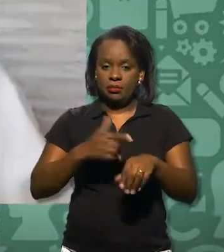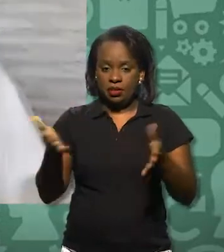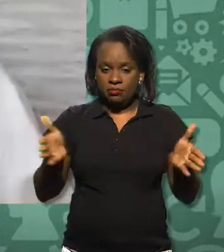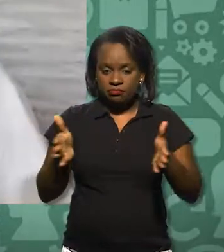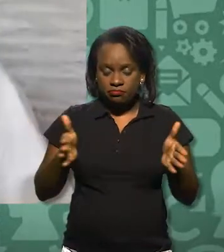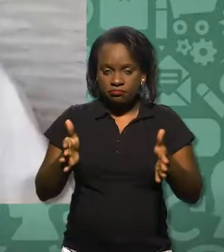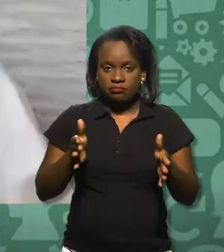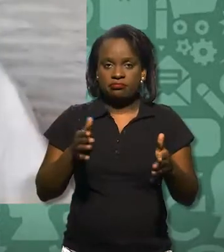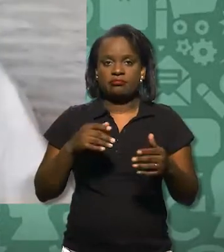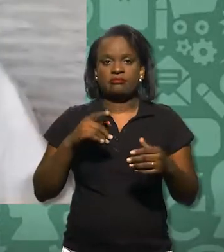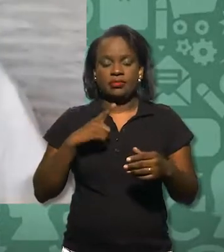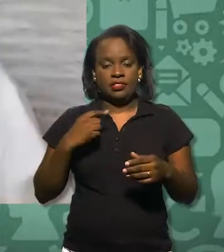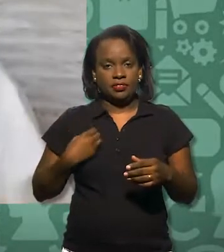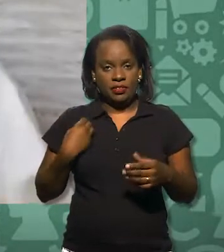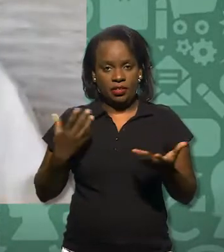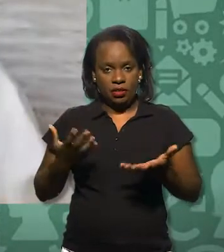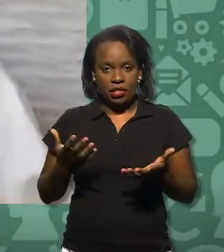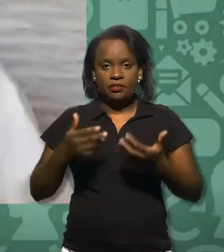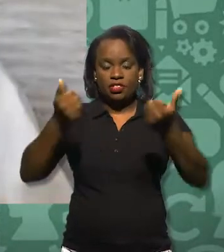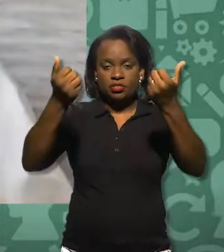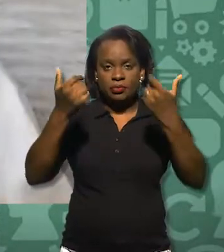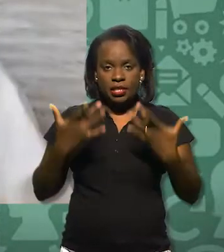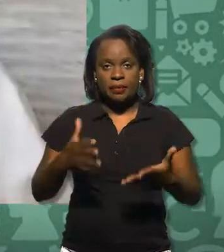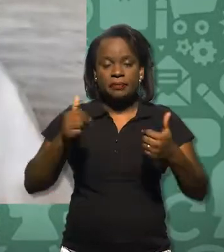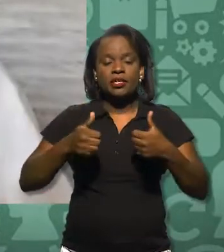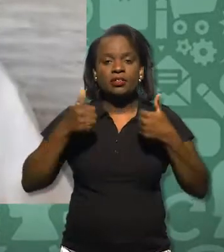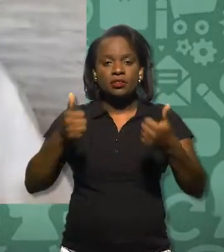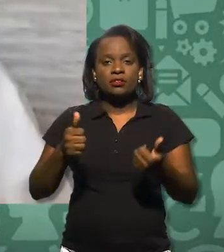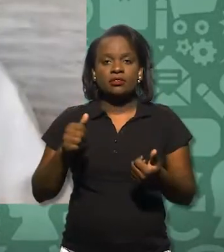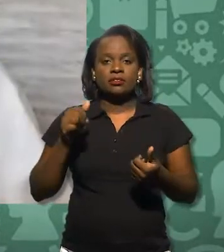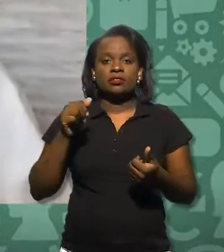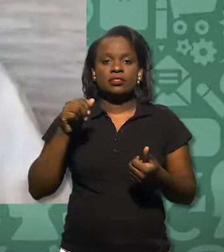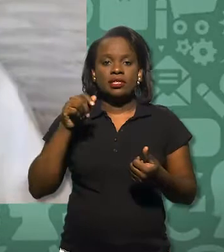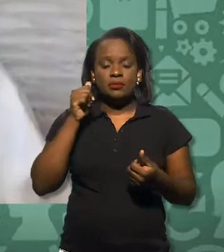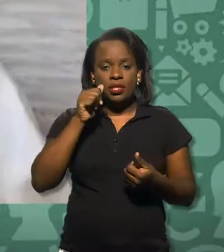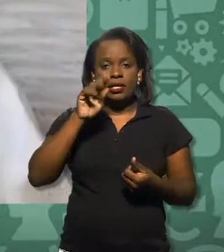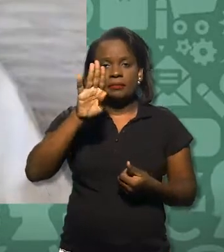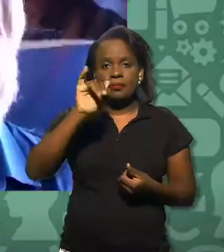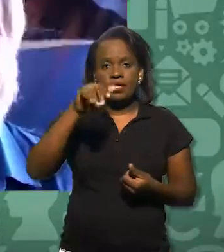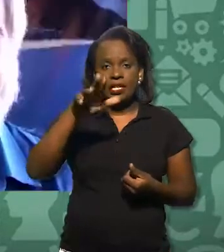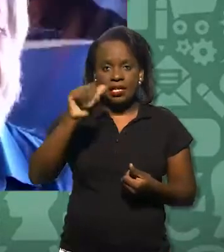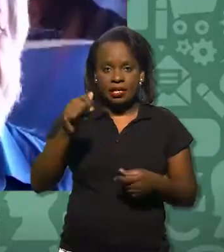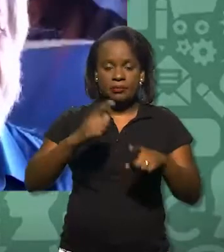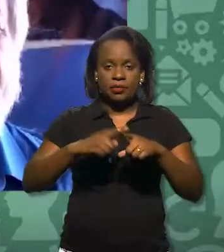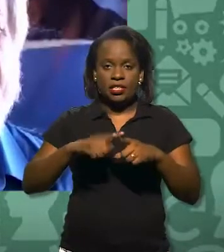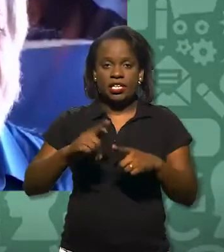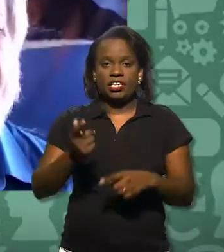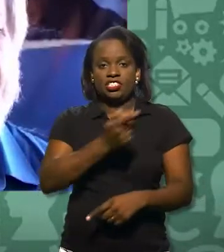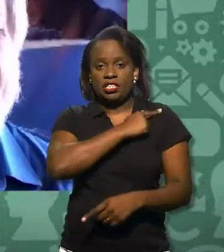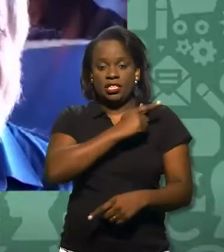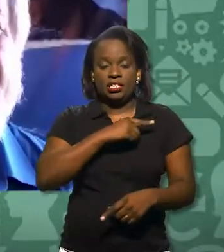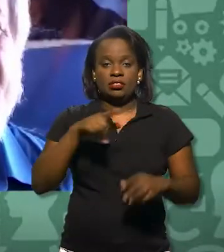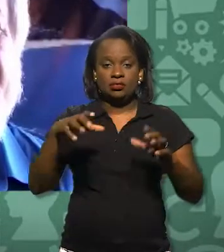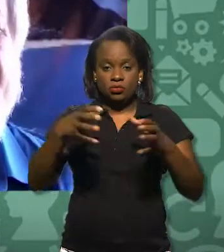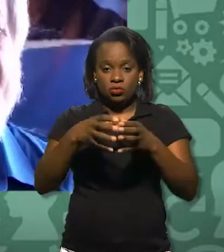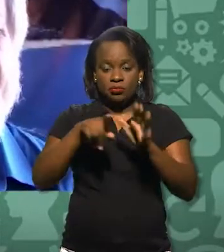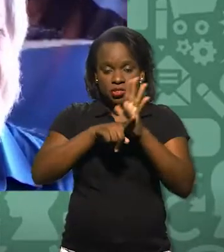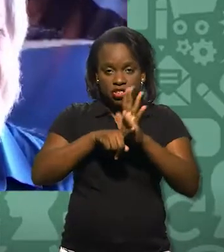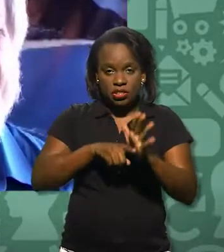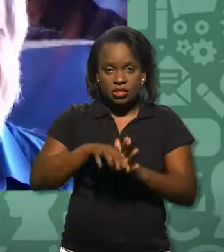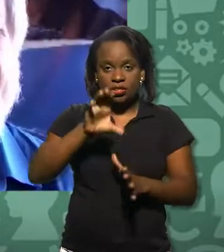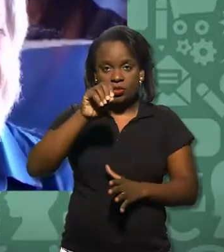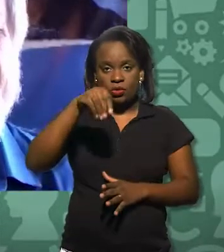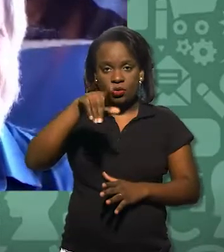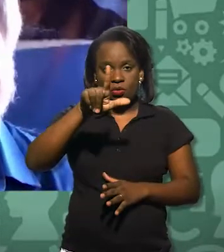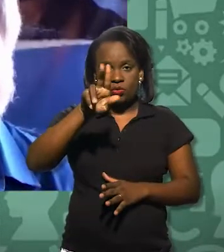nesse período, nesse momento que a gente está vivendo. E quem vai poder explicar melhor isso para a gente é a Bianca, que é gerente do Centro de Pesquisa da